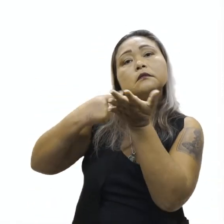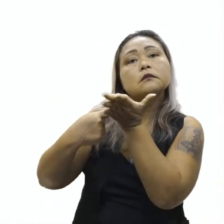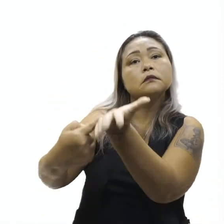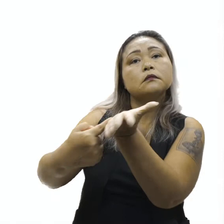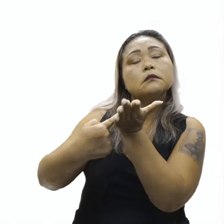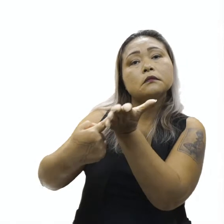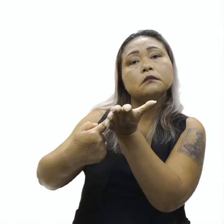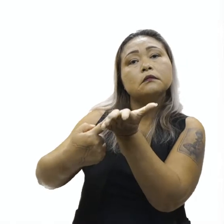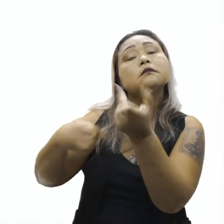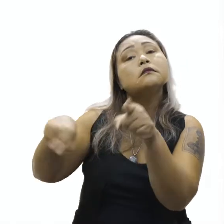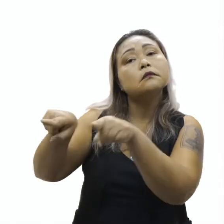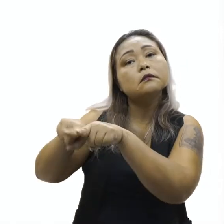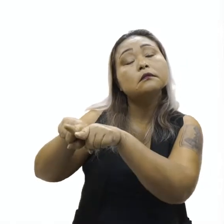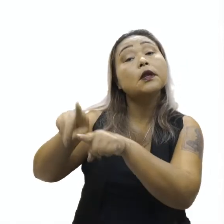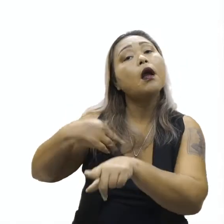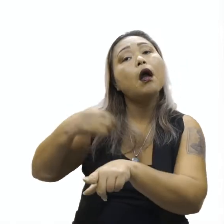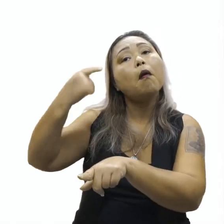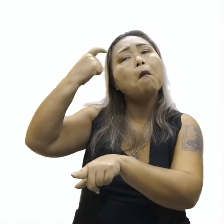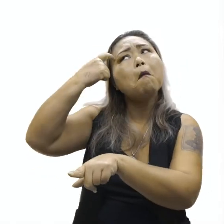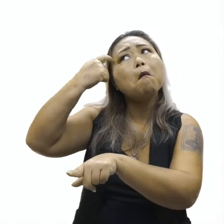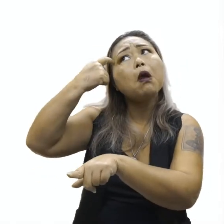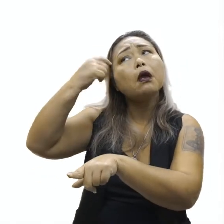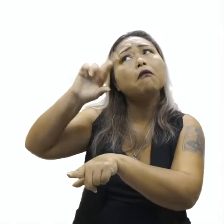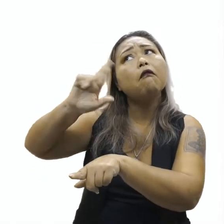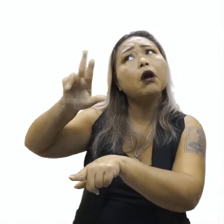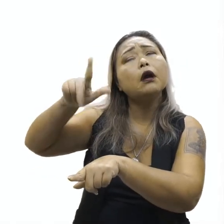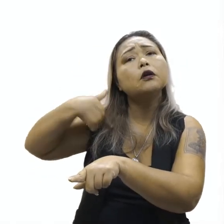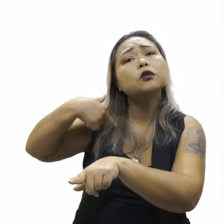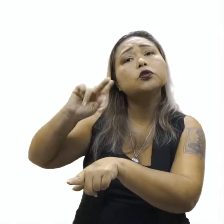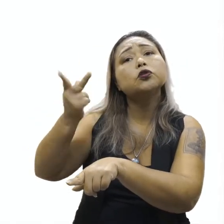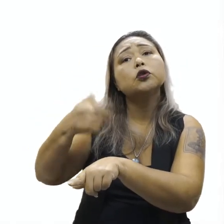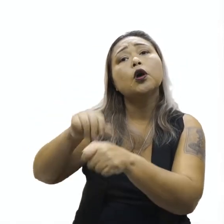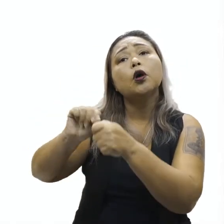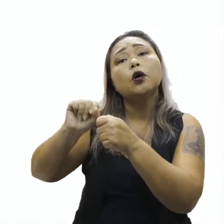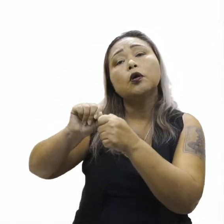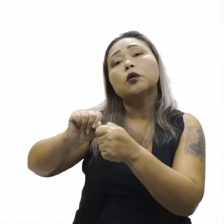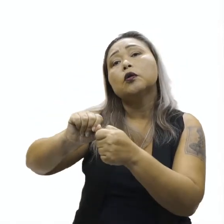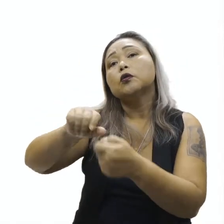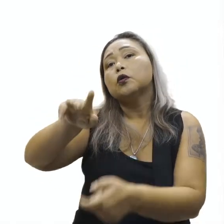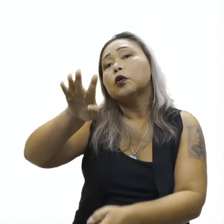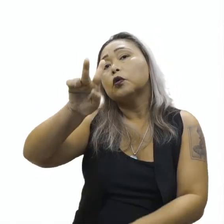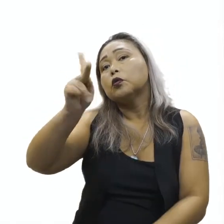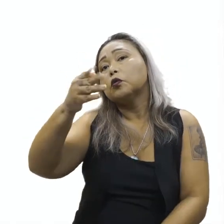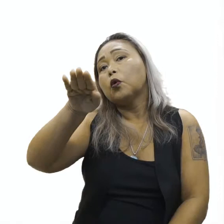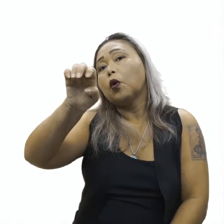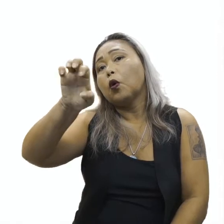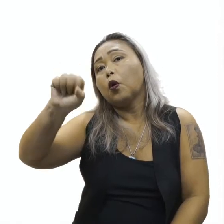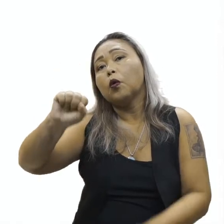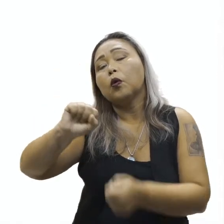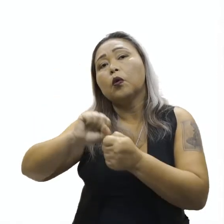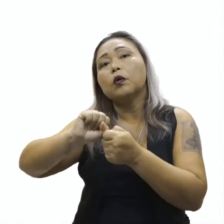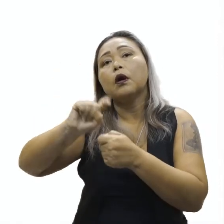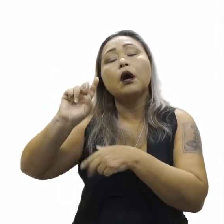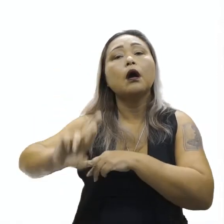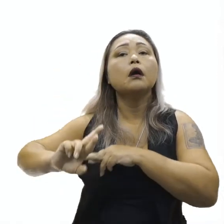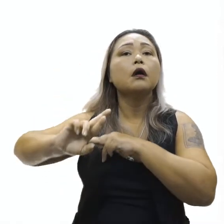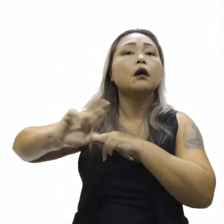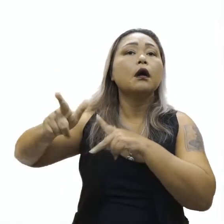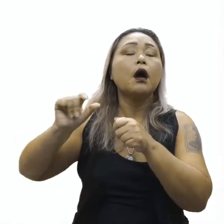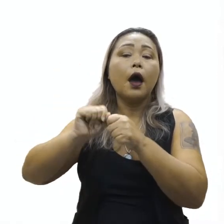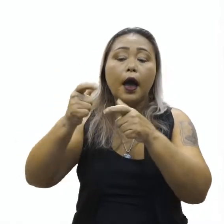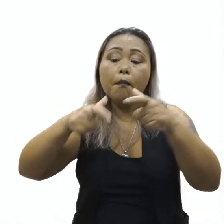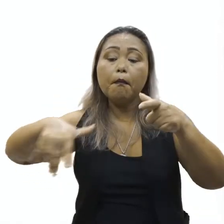só que ele pensa diferente do Hobbes, né? Então, assim, o princípio da maioria para o Locke é